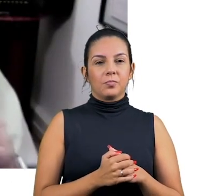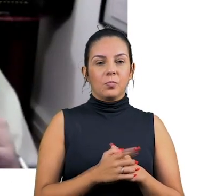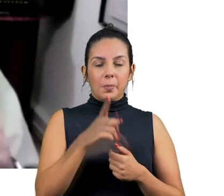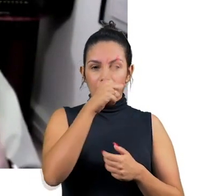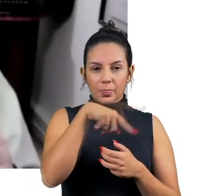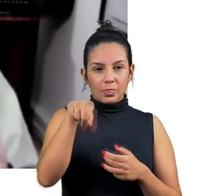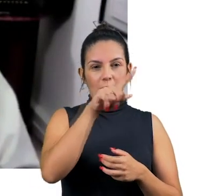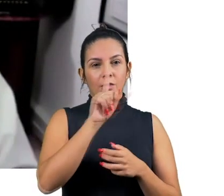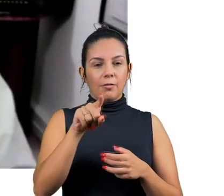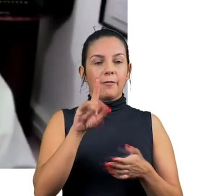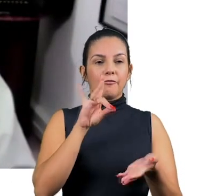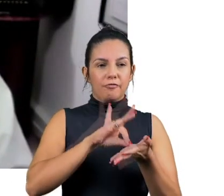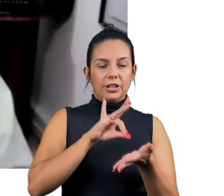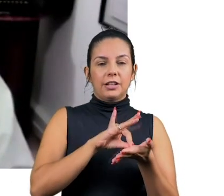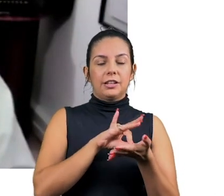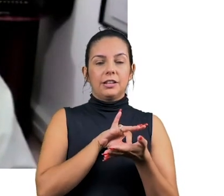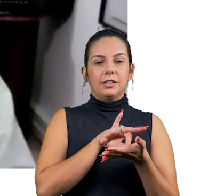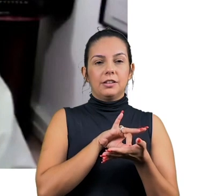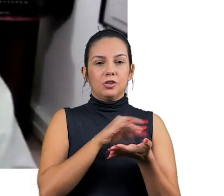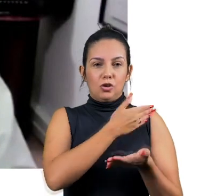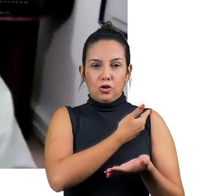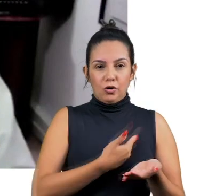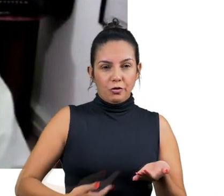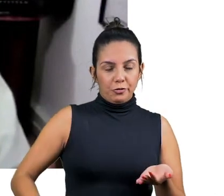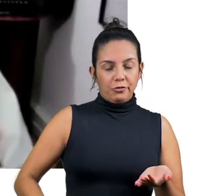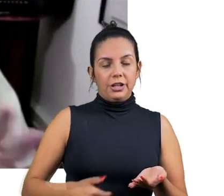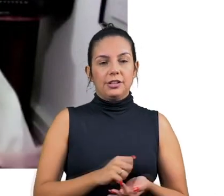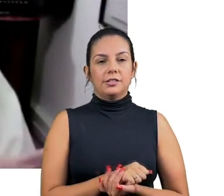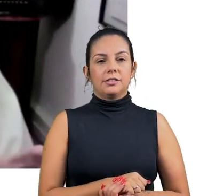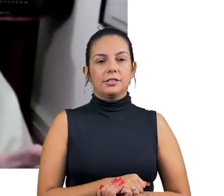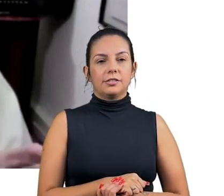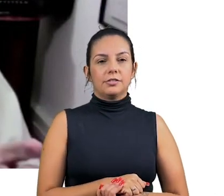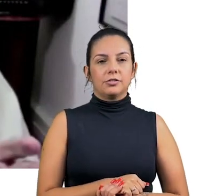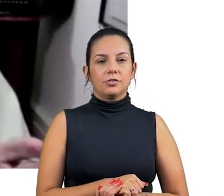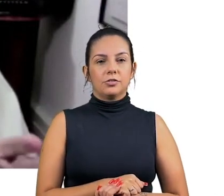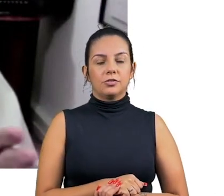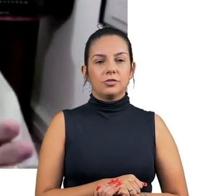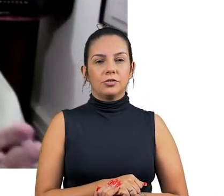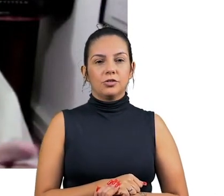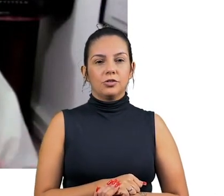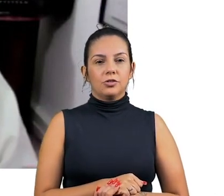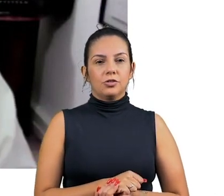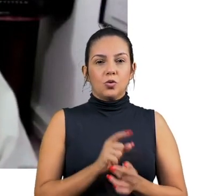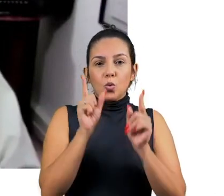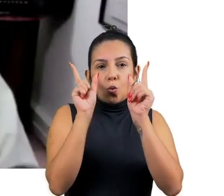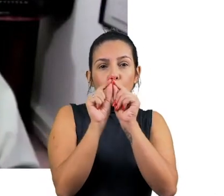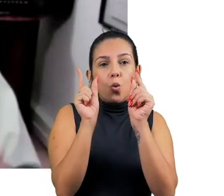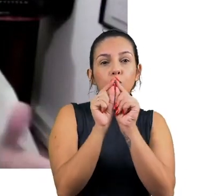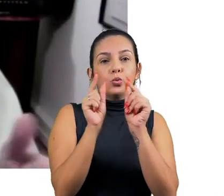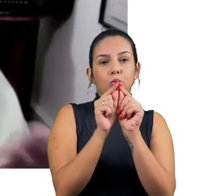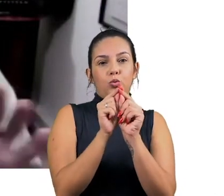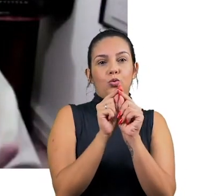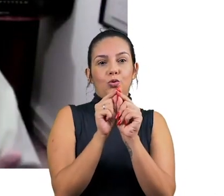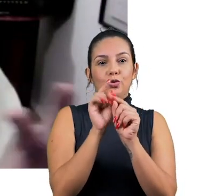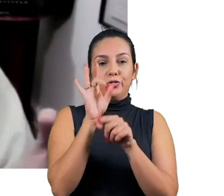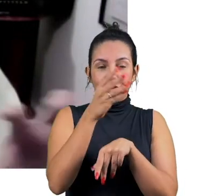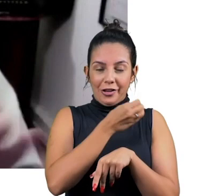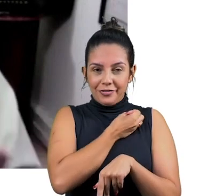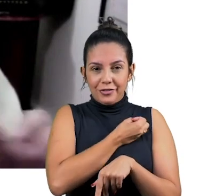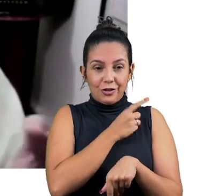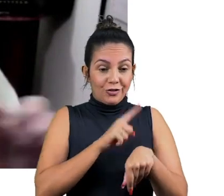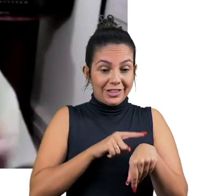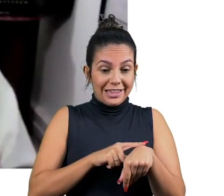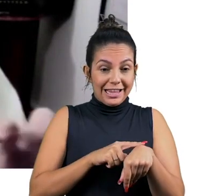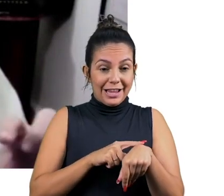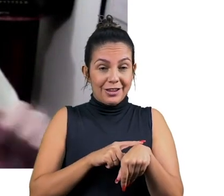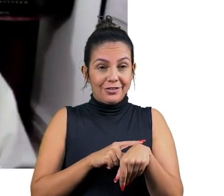eles são de fato governantes de fôlego curto. Eles só vivem